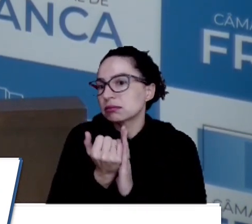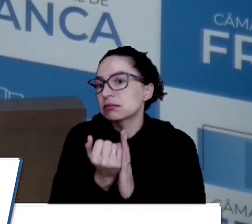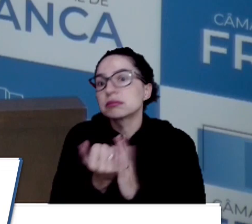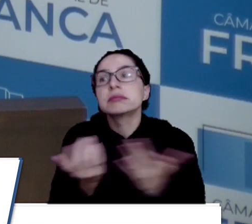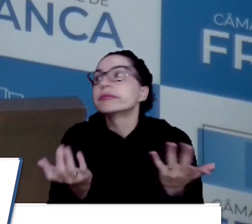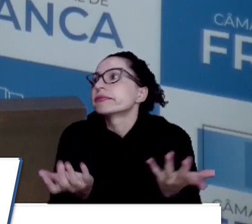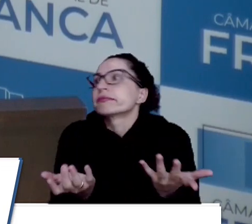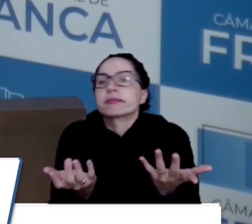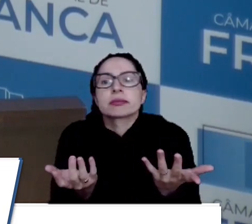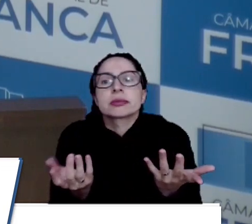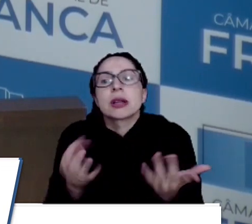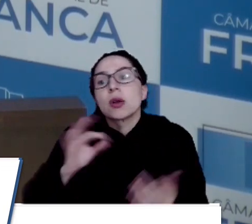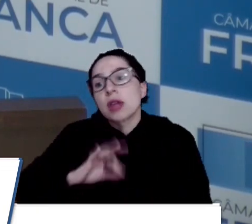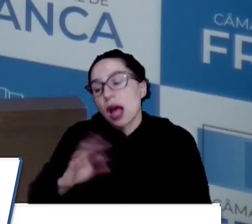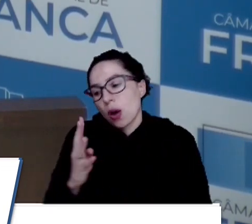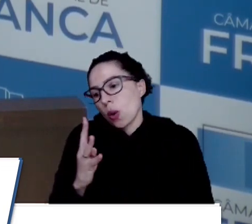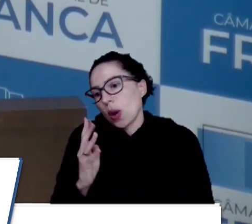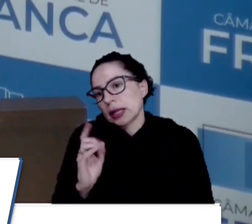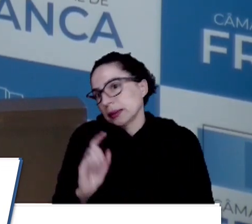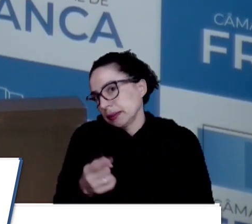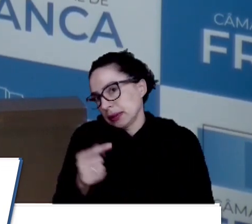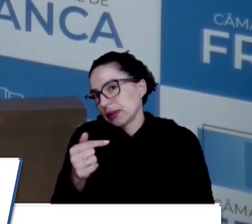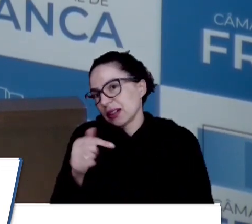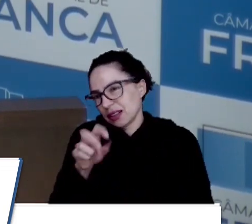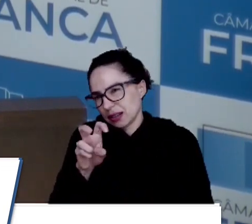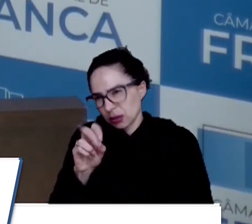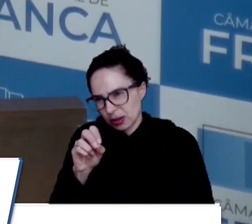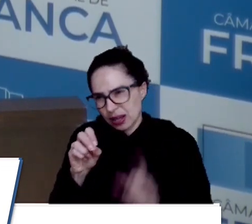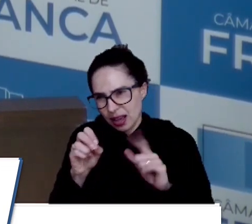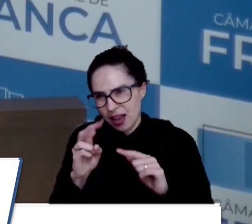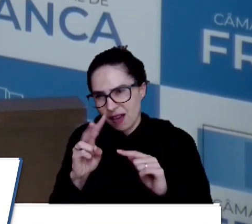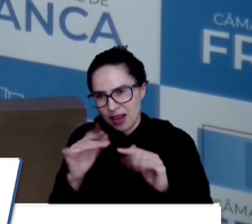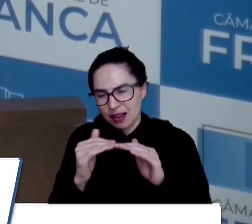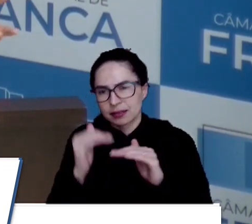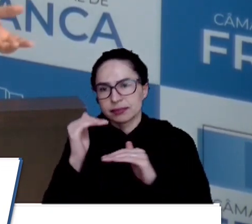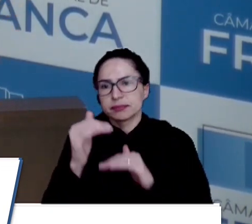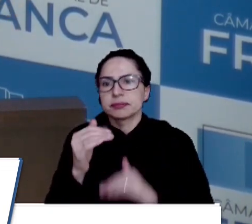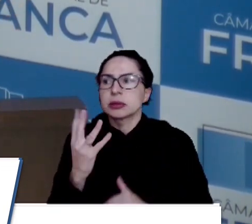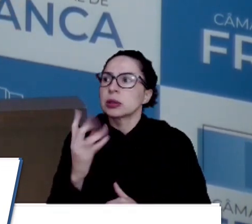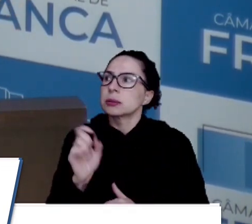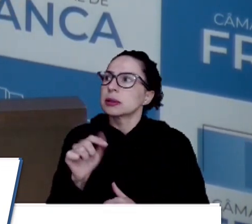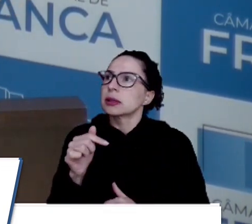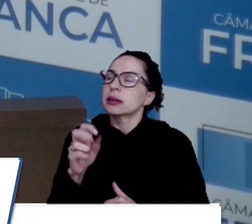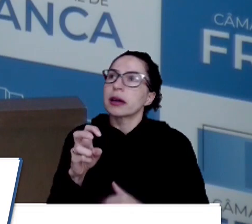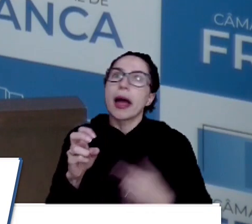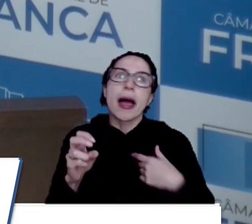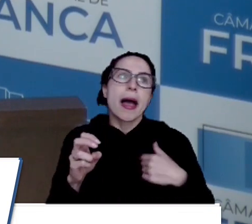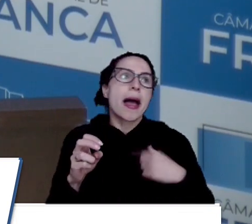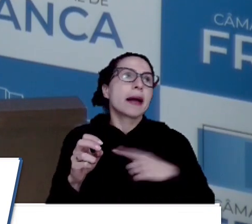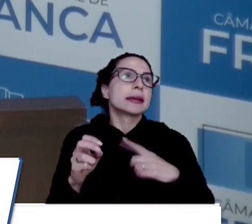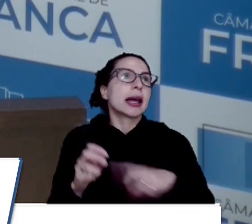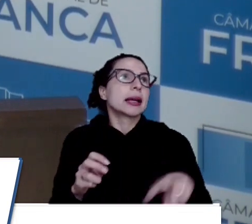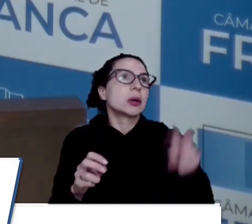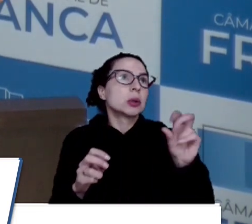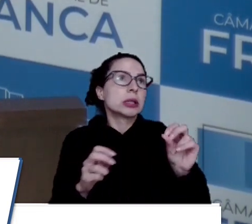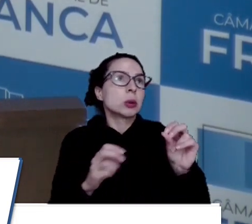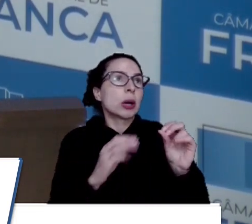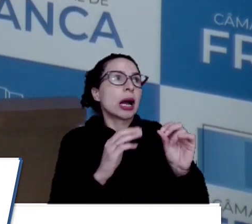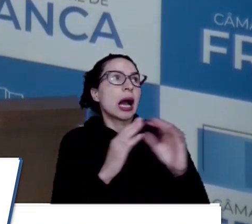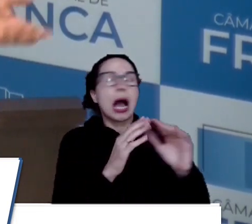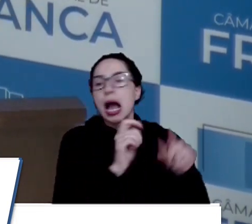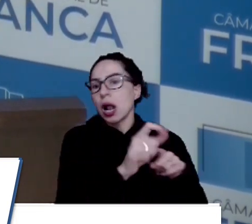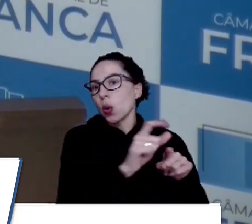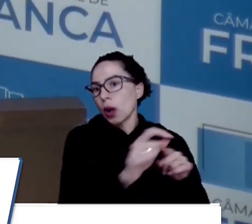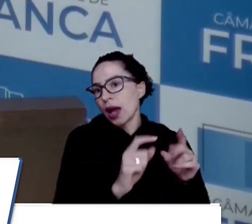ganhar 4.750 que vai, tá? Digamos que eu tenho aí 50 casas de aluguel, que eu tenho uma